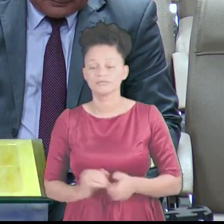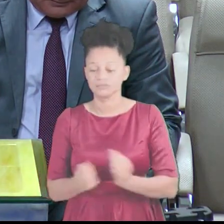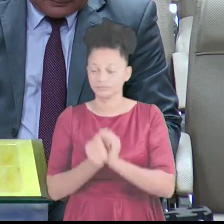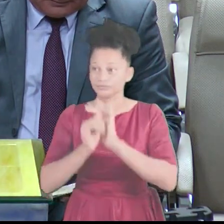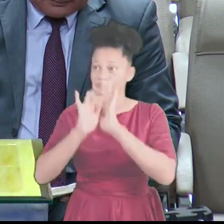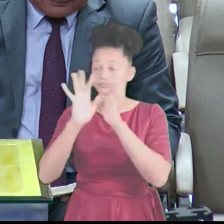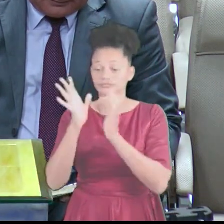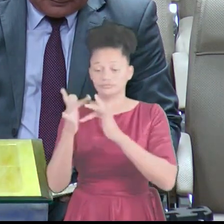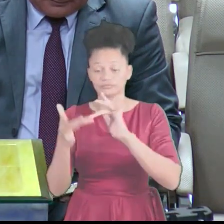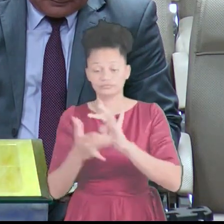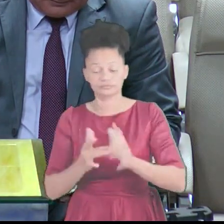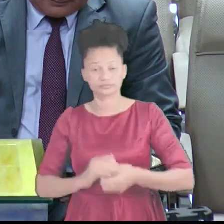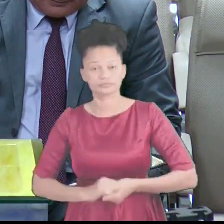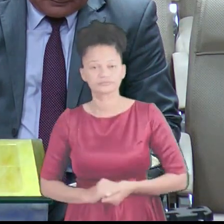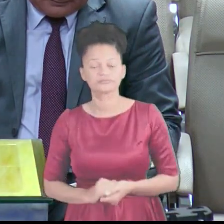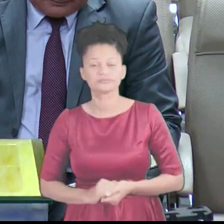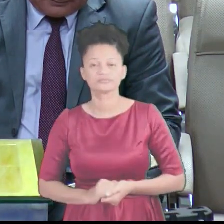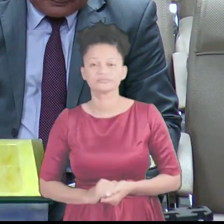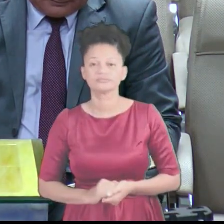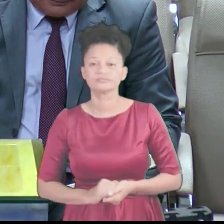Glória a Jesus.